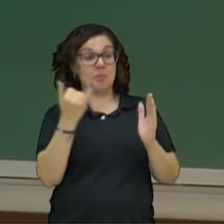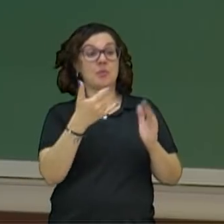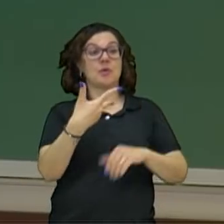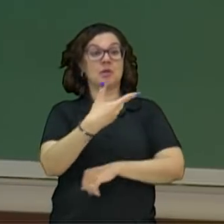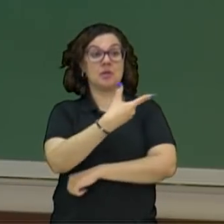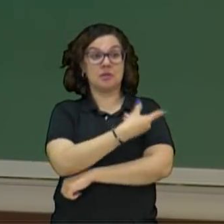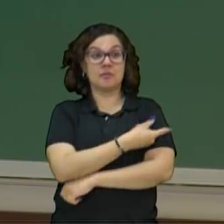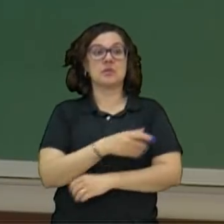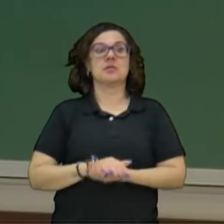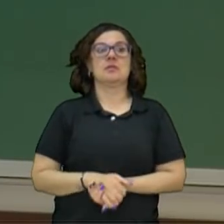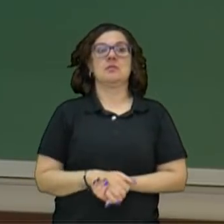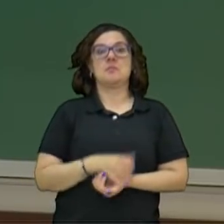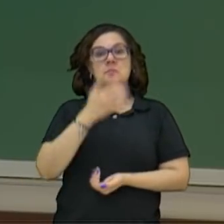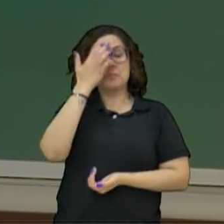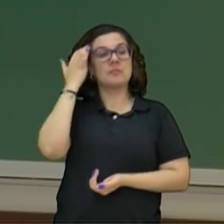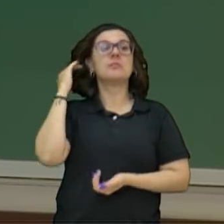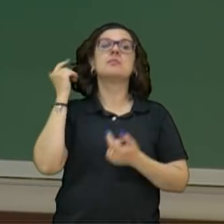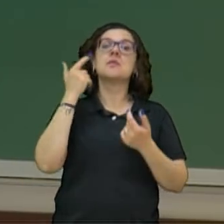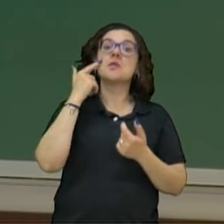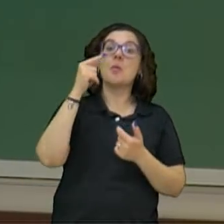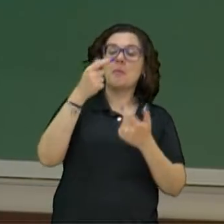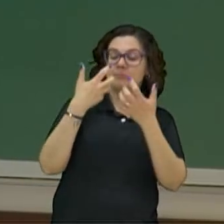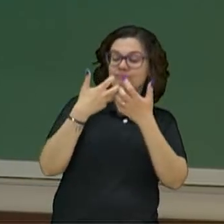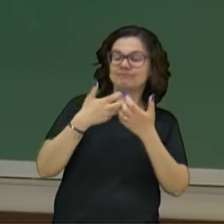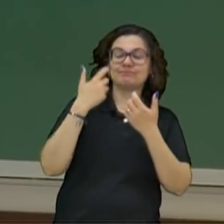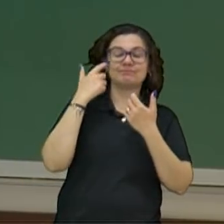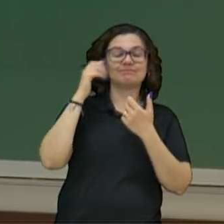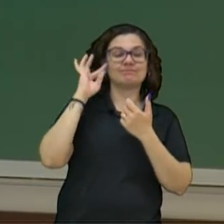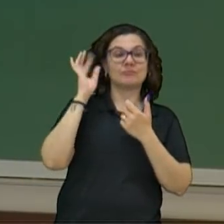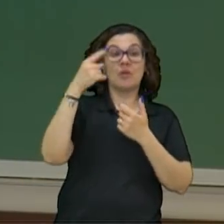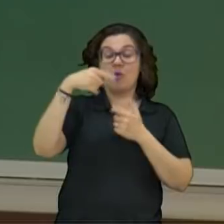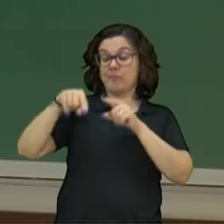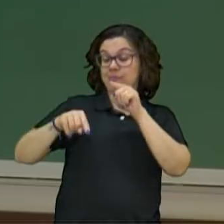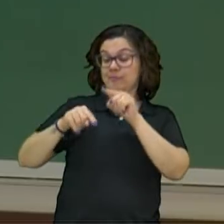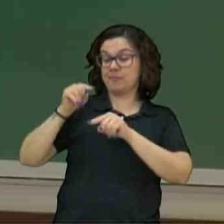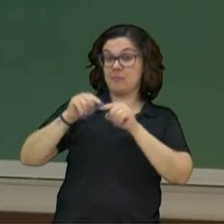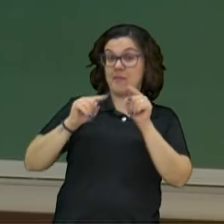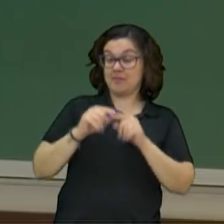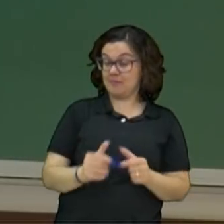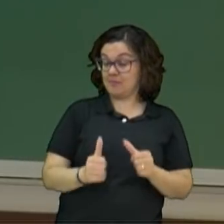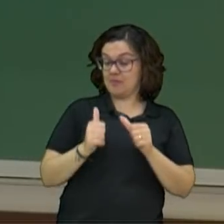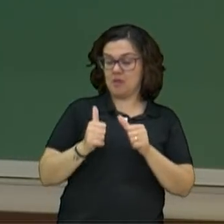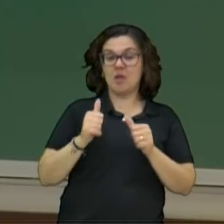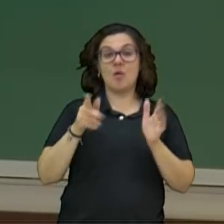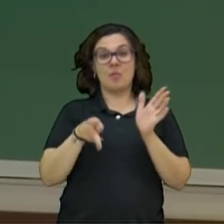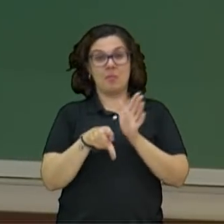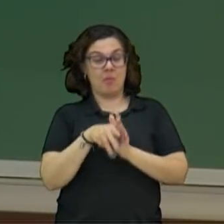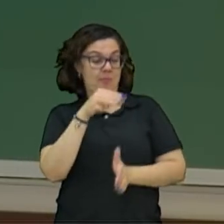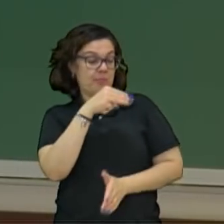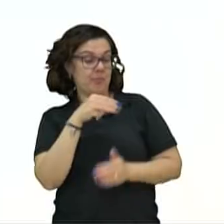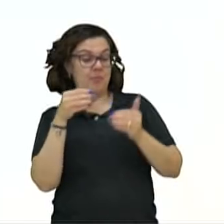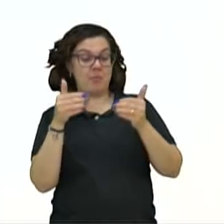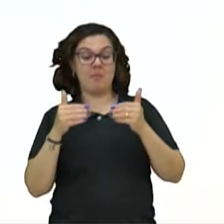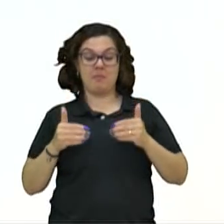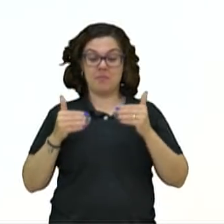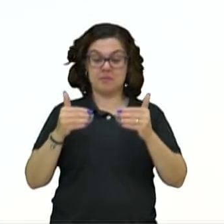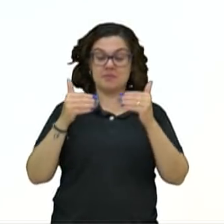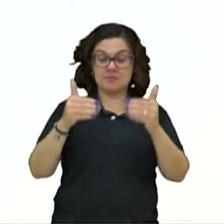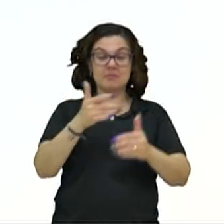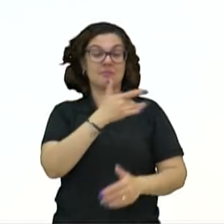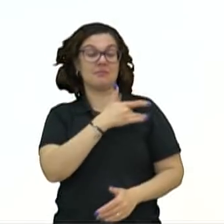vocês precisam tomar. Então, pensando nisso, eu deixei esse material aqui para vocês. É do Ministério da Saúde,